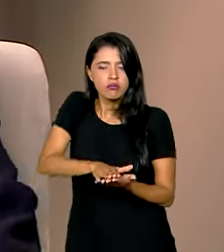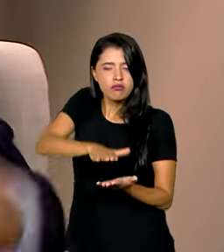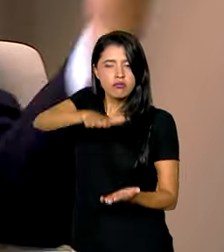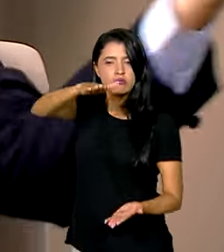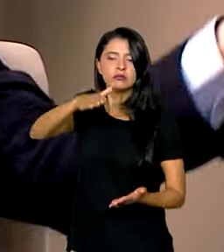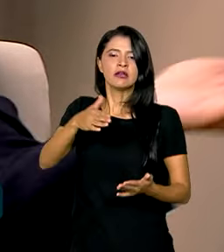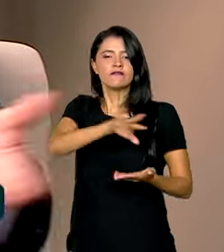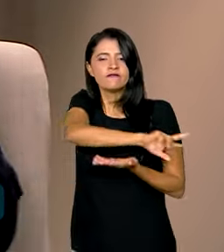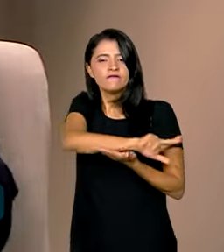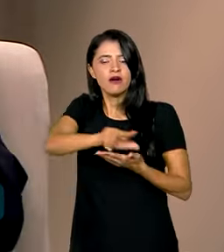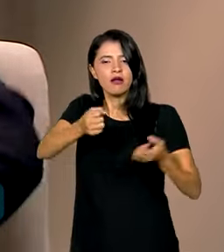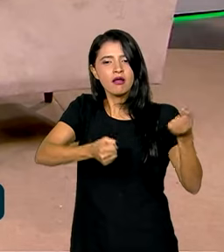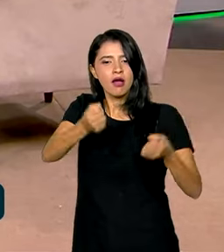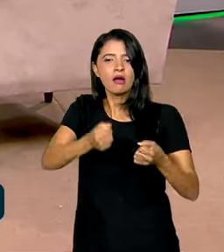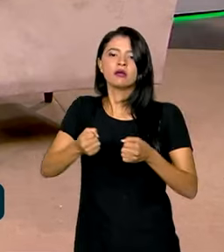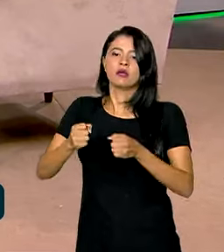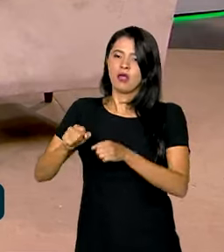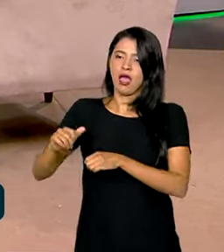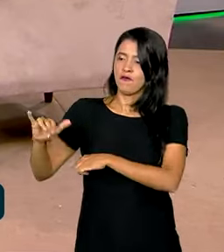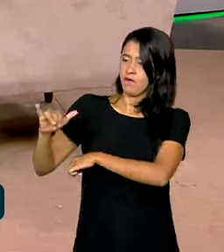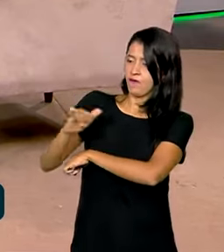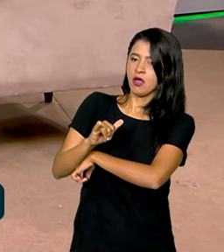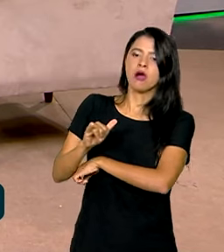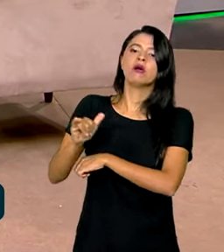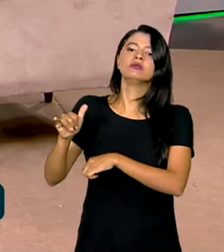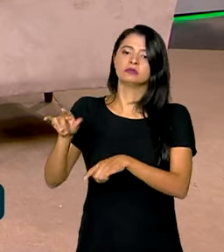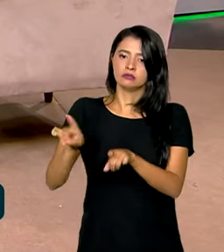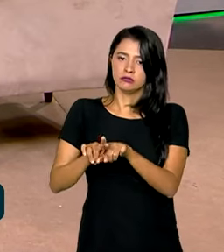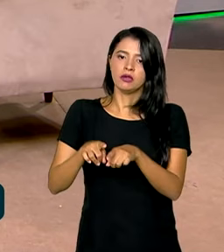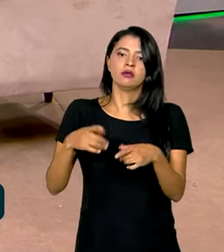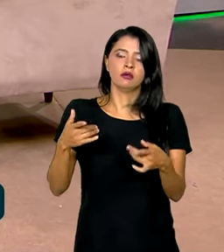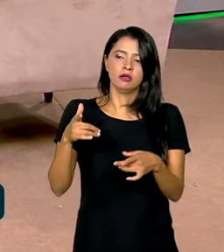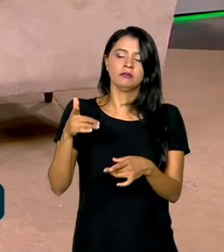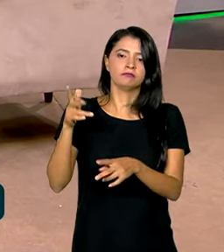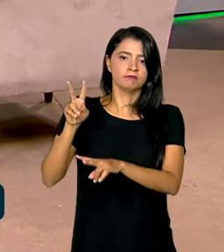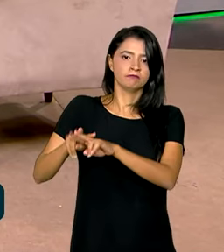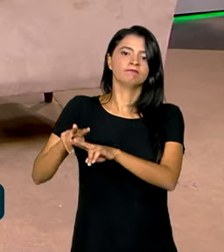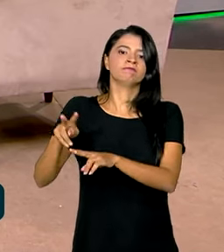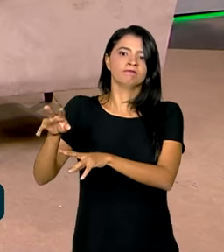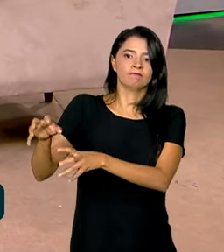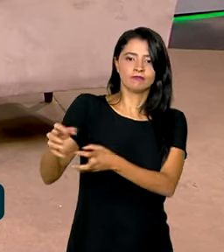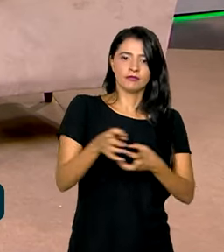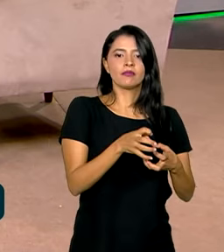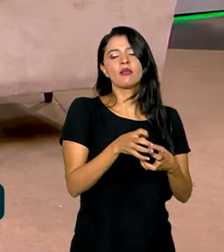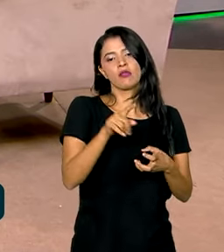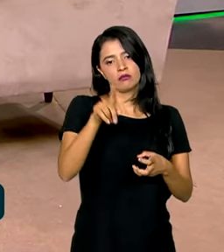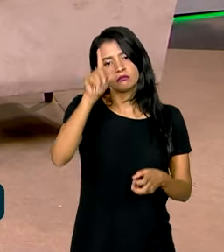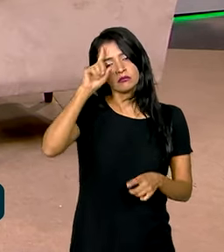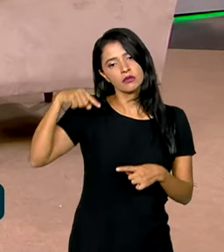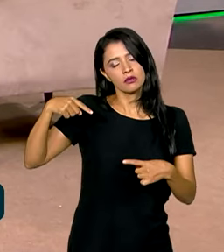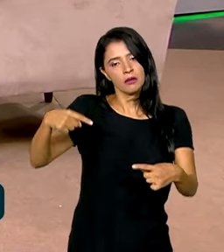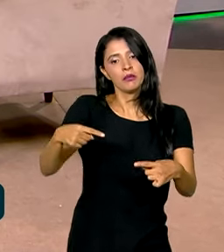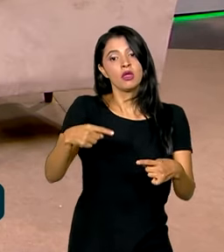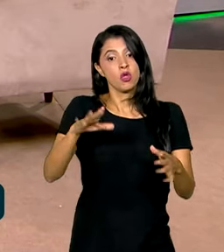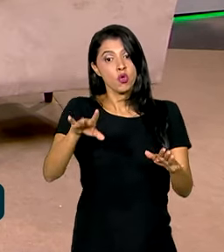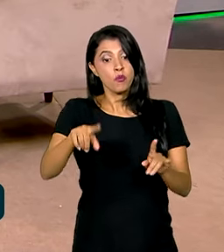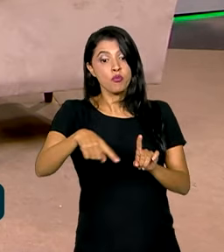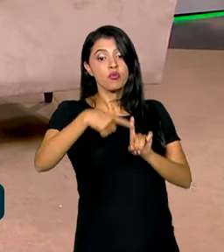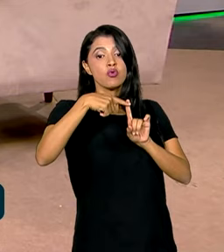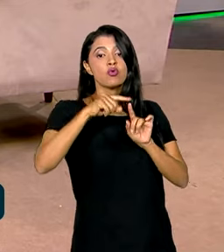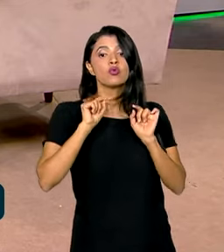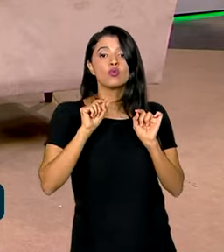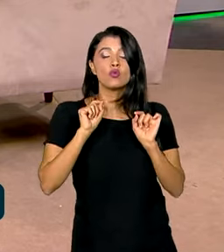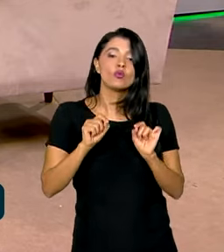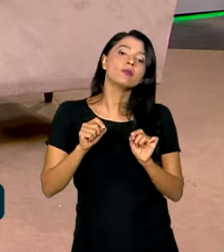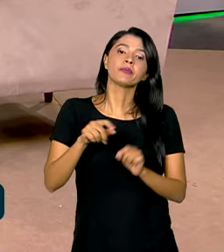de veículos, aviões. Então, isso é feito, que eu diria cotidianamente. E o que é positivo é que